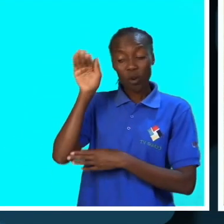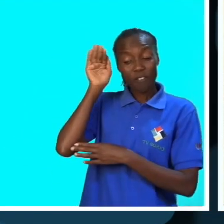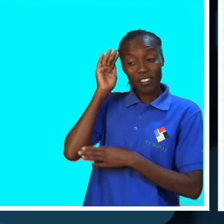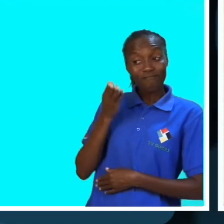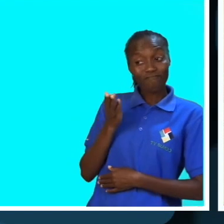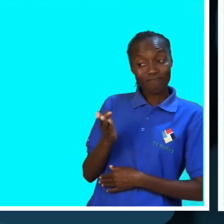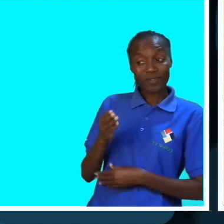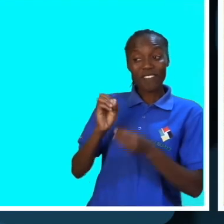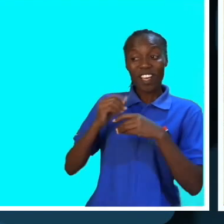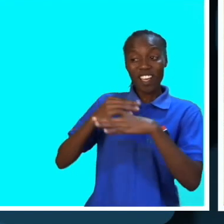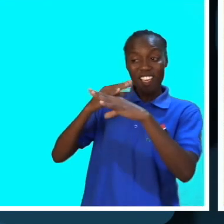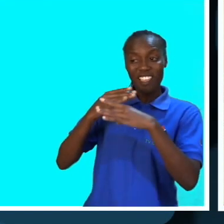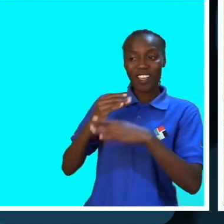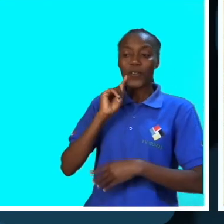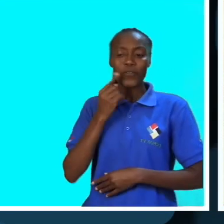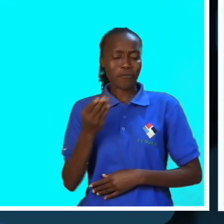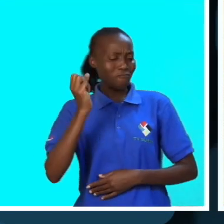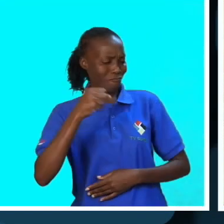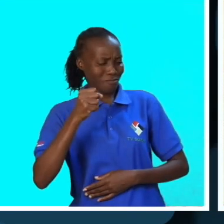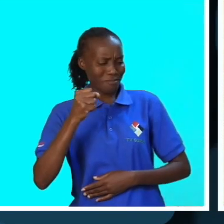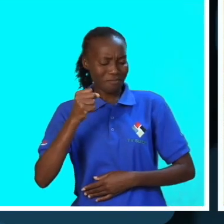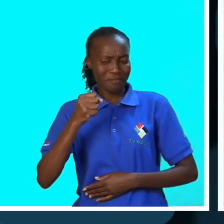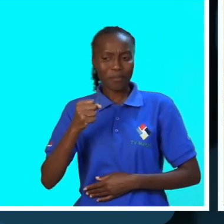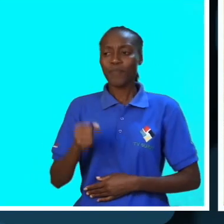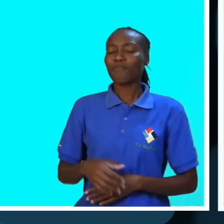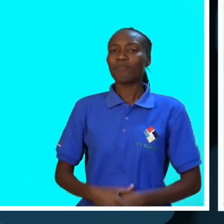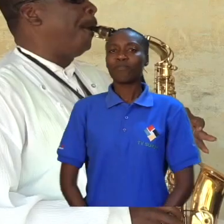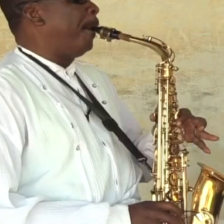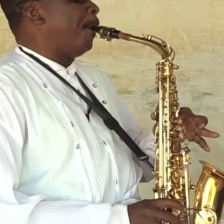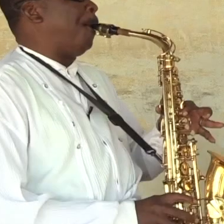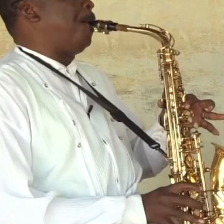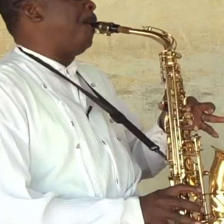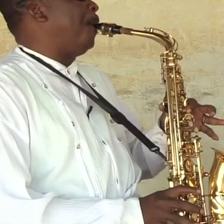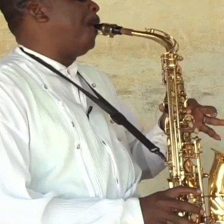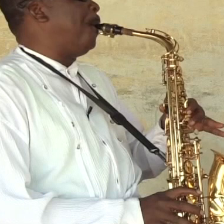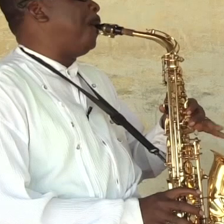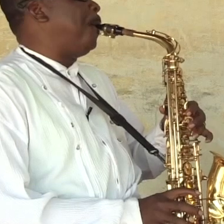algum som do mestre? Podemos. Podemos. Podemos.